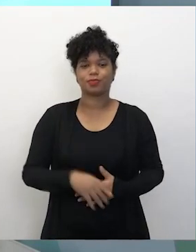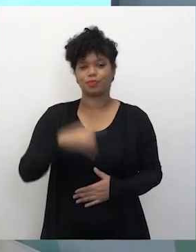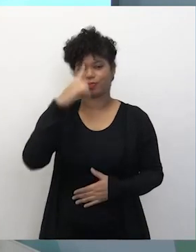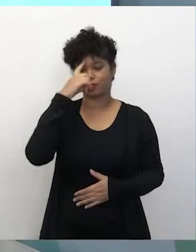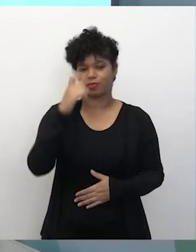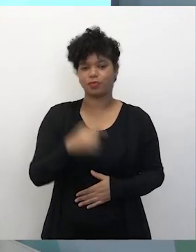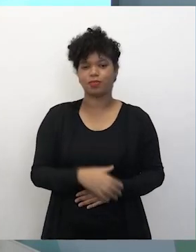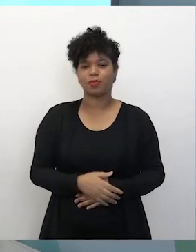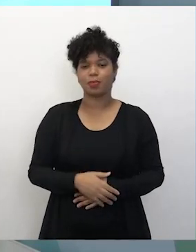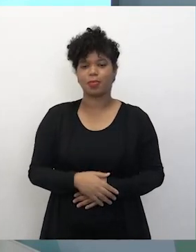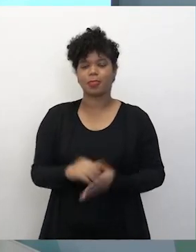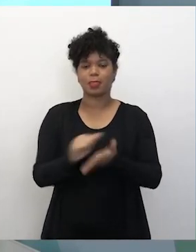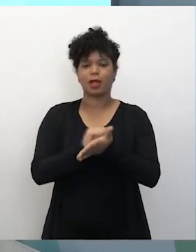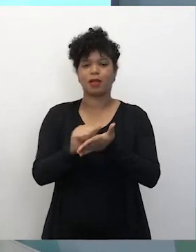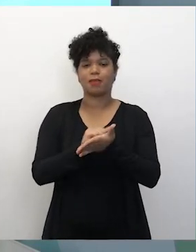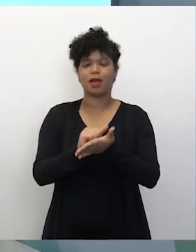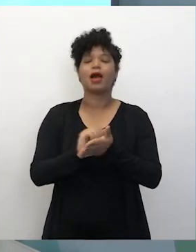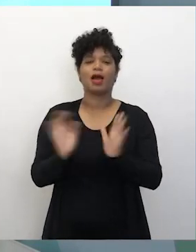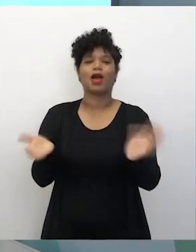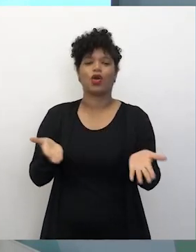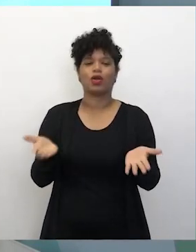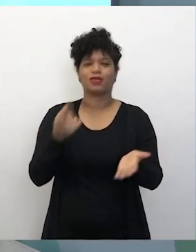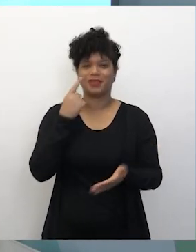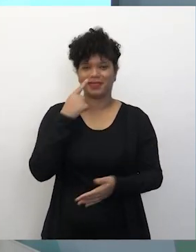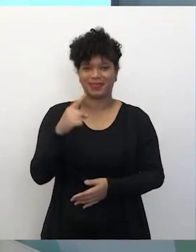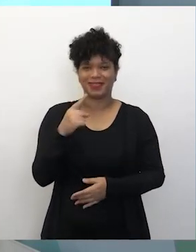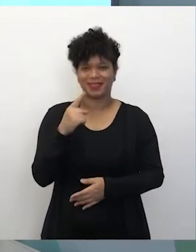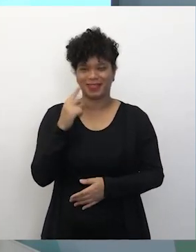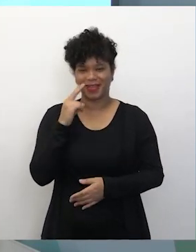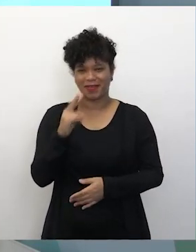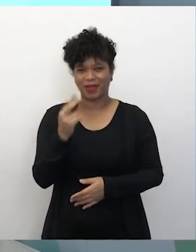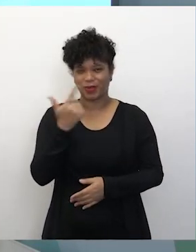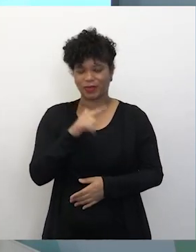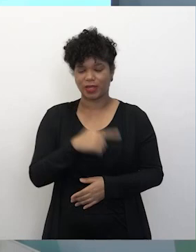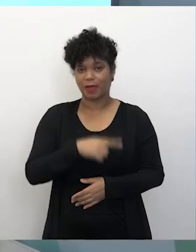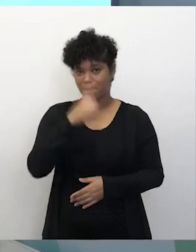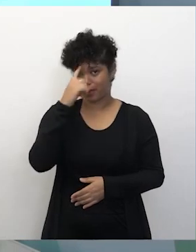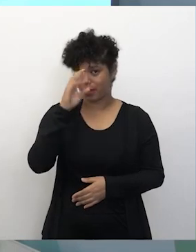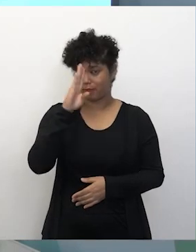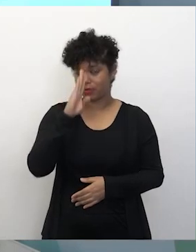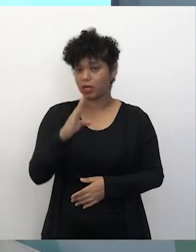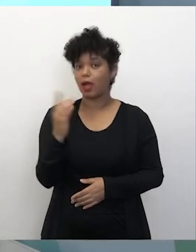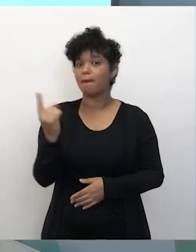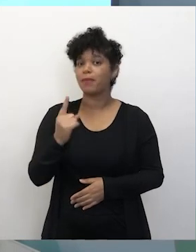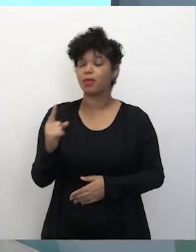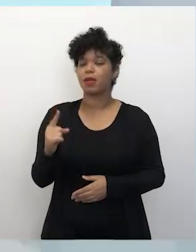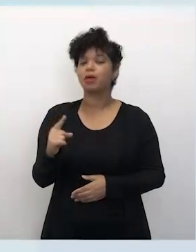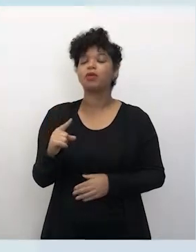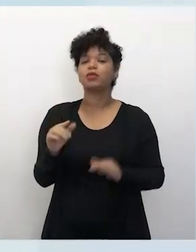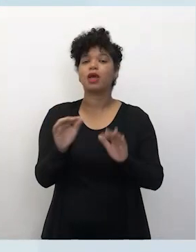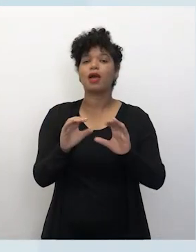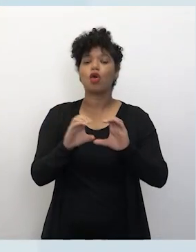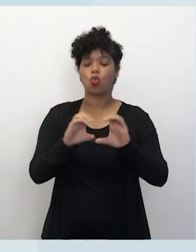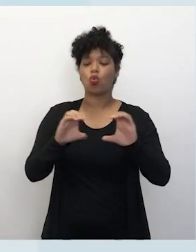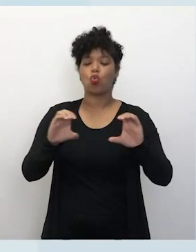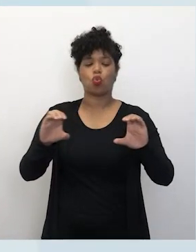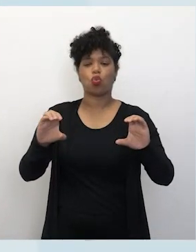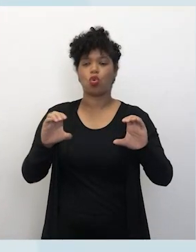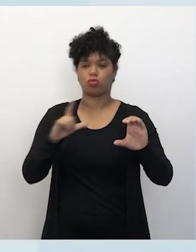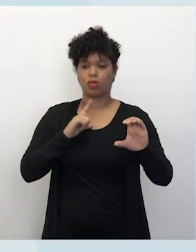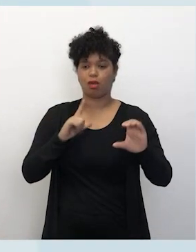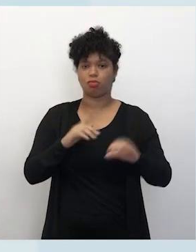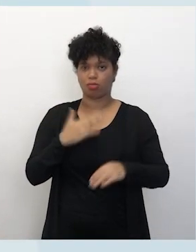Deixa eu limpar a lousa aqui, está um pouco condicionada. Então, é essa a ideia. Então, essa primeira propriedade, ela trata basicamente disso,